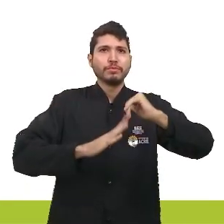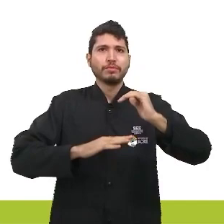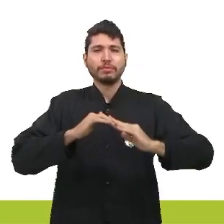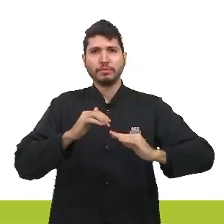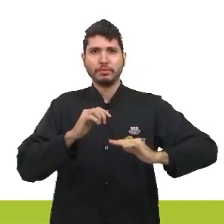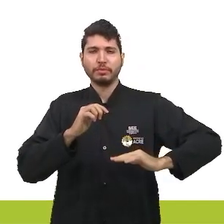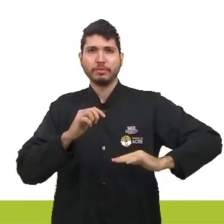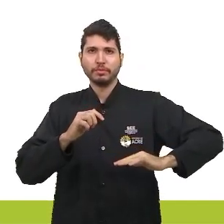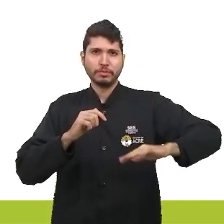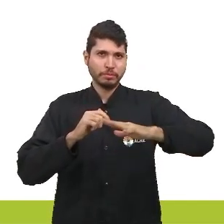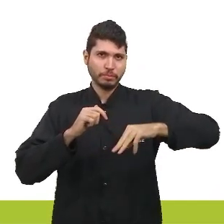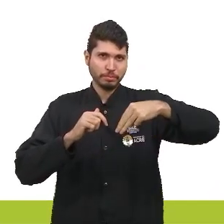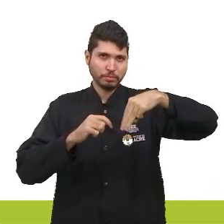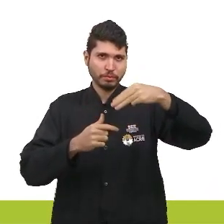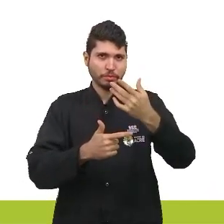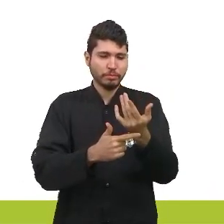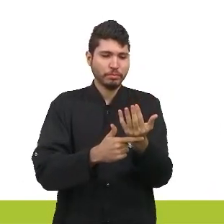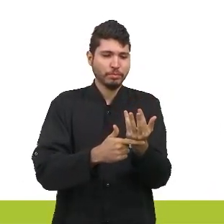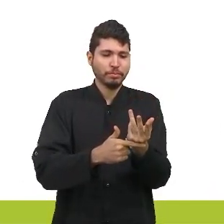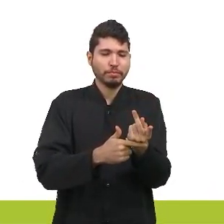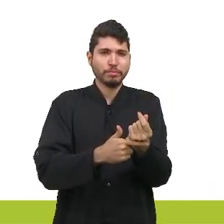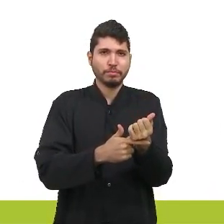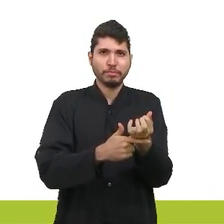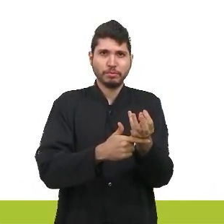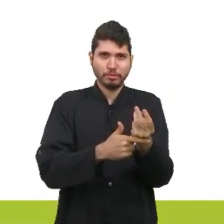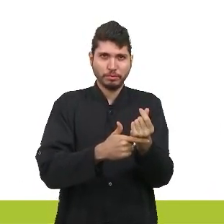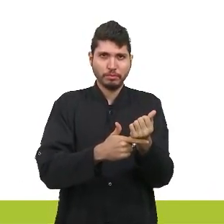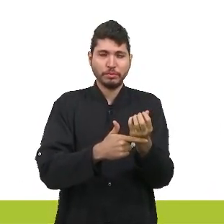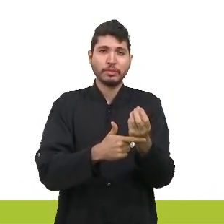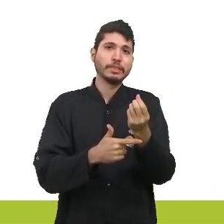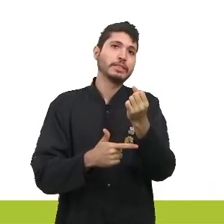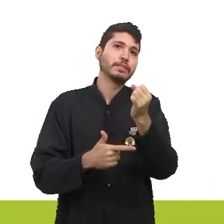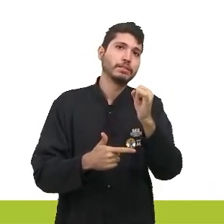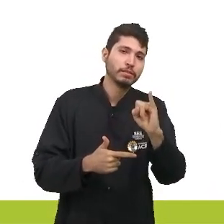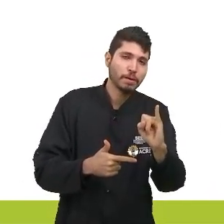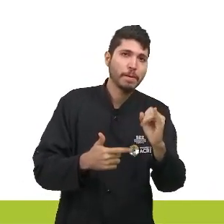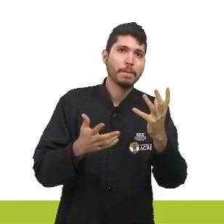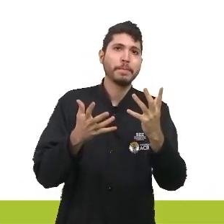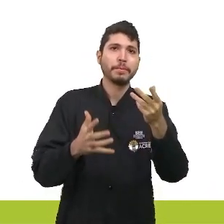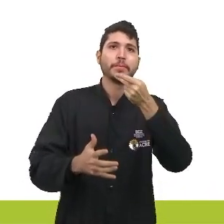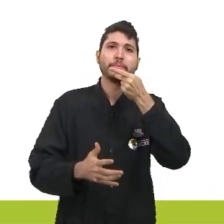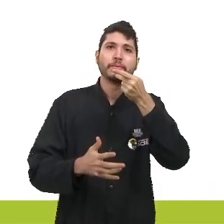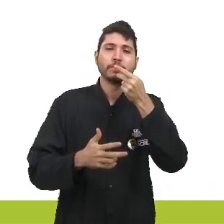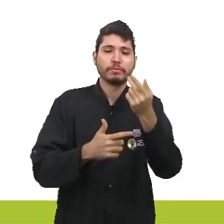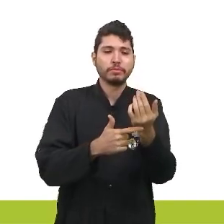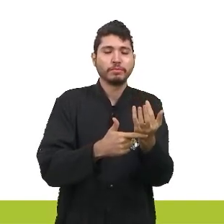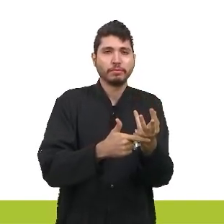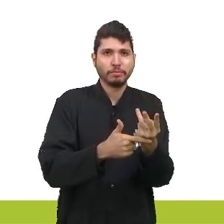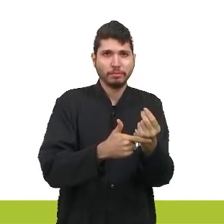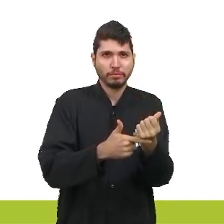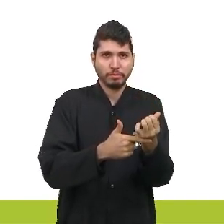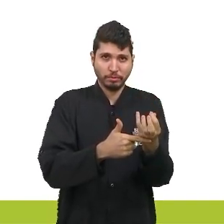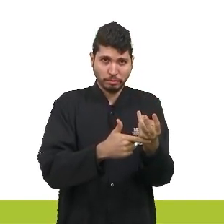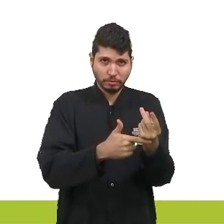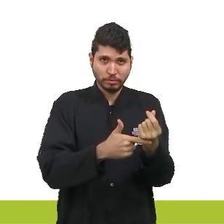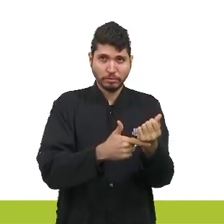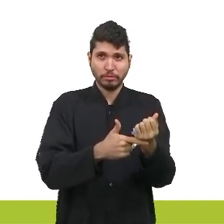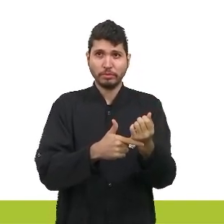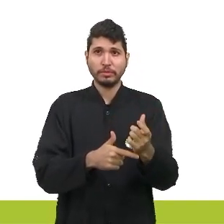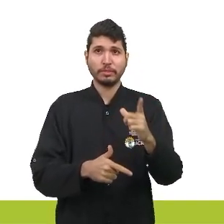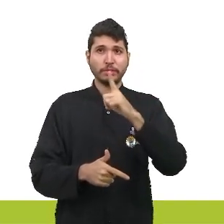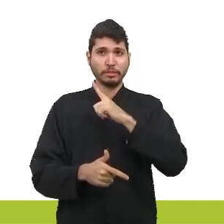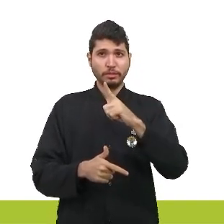110. Se eu só quero a probabilidade de ser um algebrista, eu vejo o espaço amostral. Há um